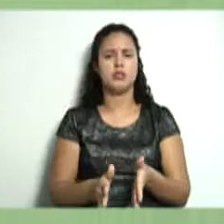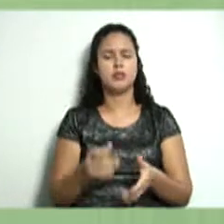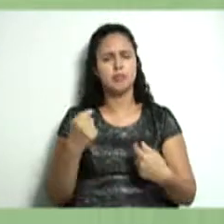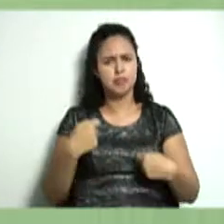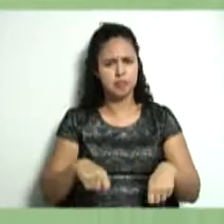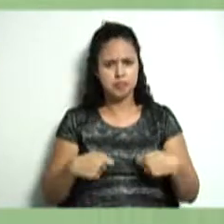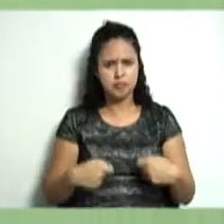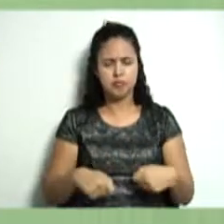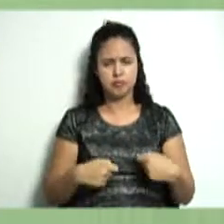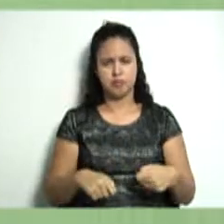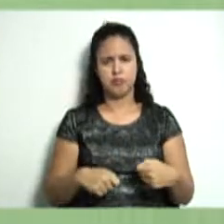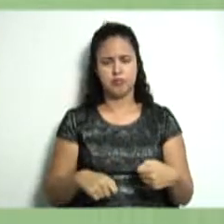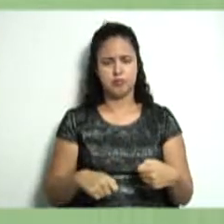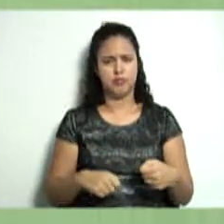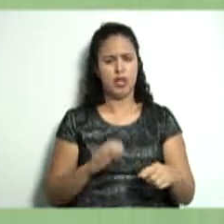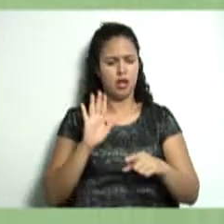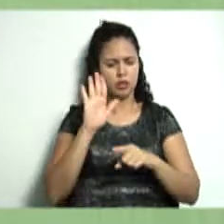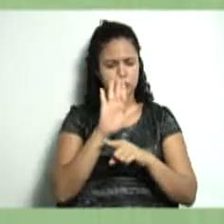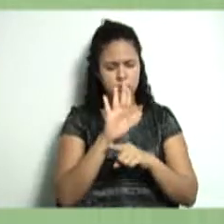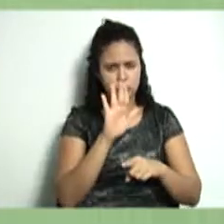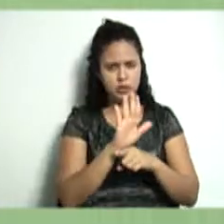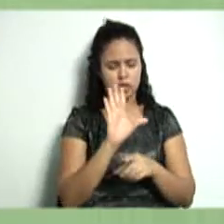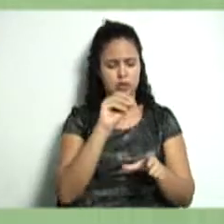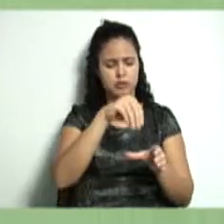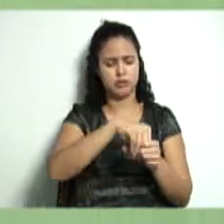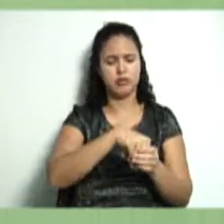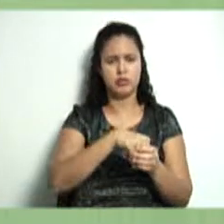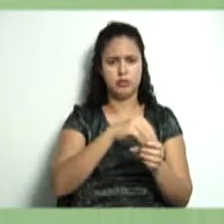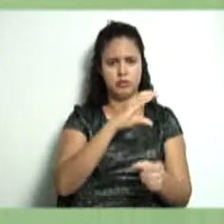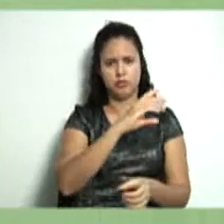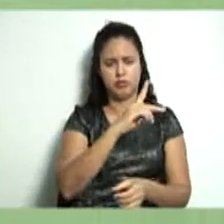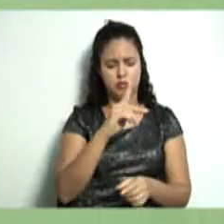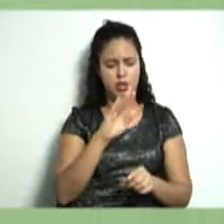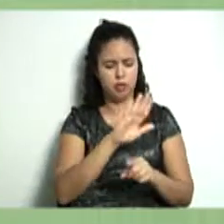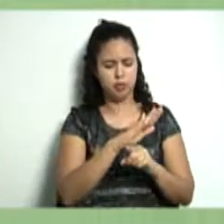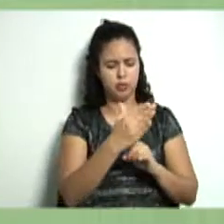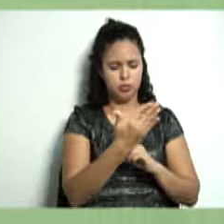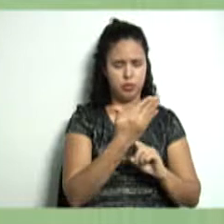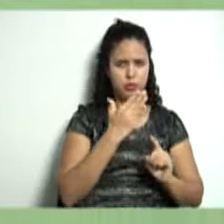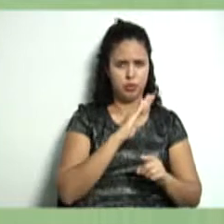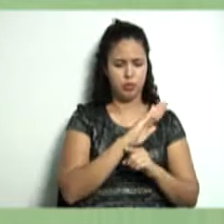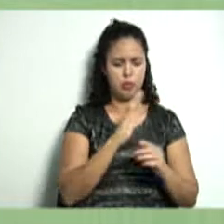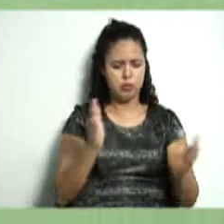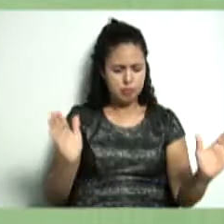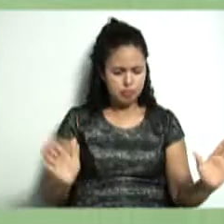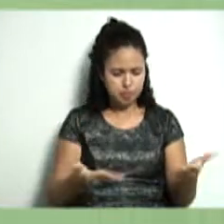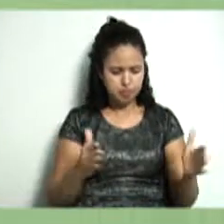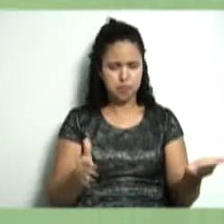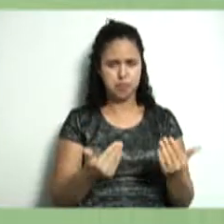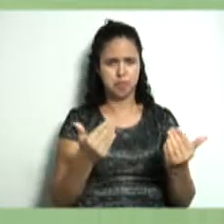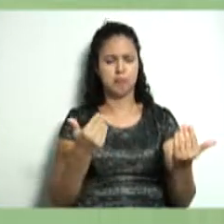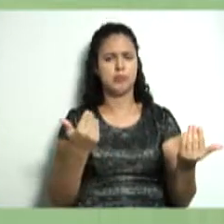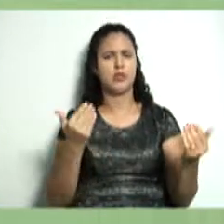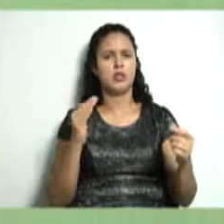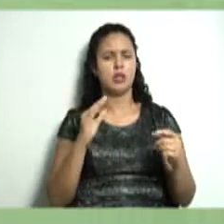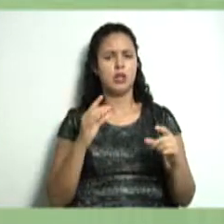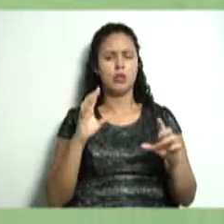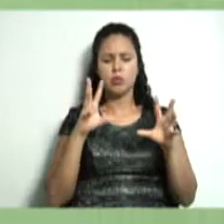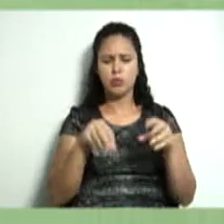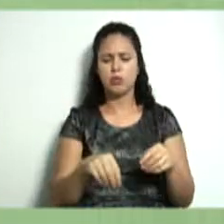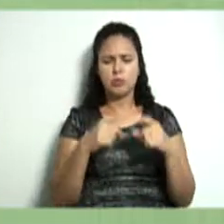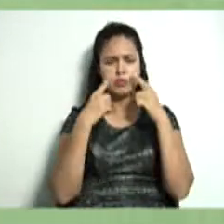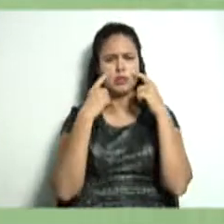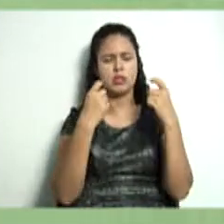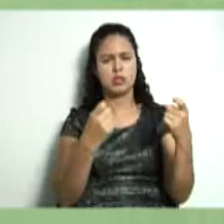ter uma participação ativa, um apoiar o outro e todos estarem interessados por todas